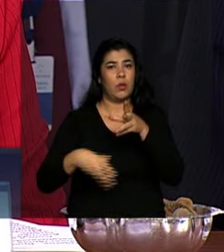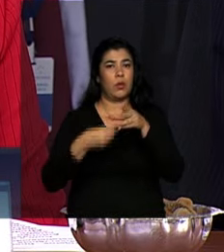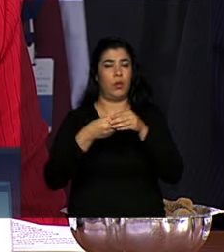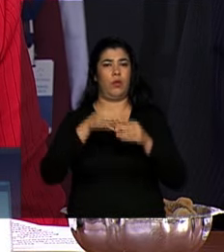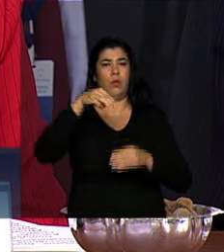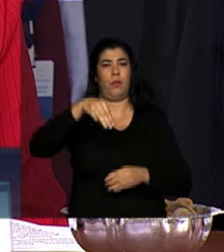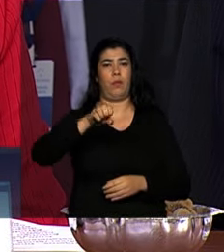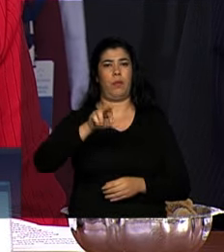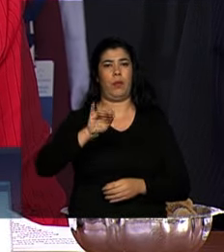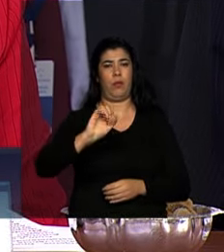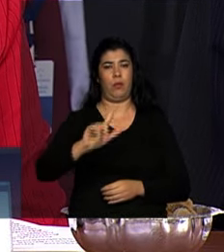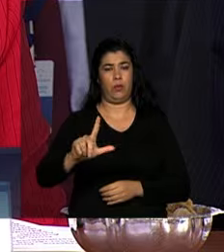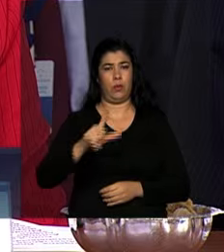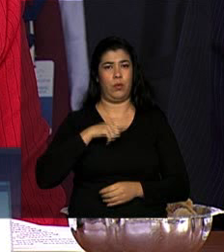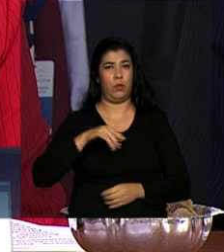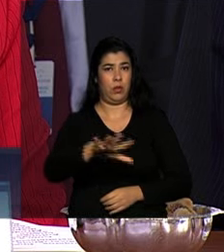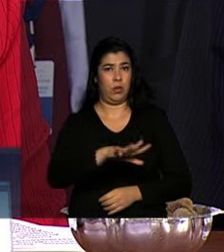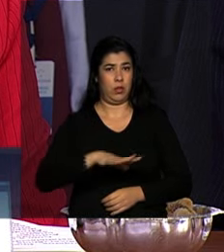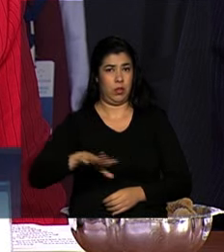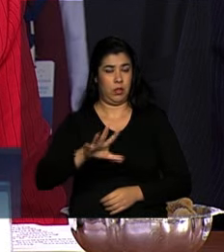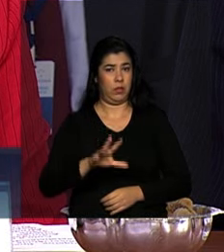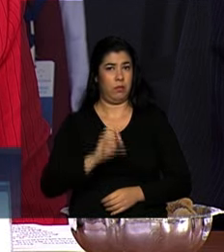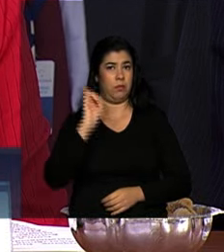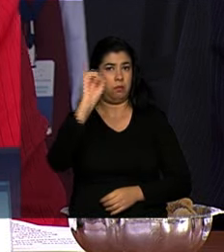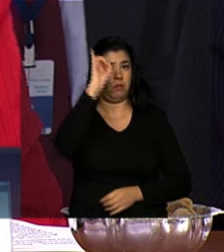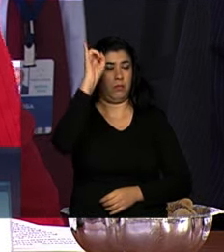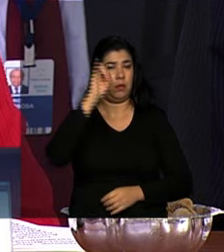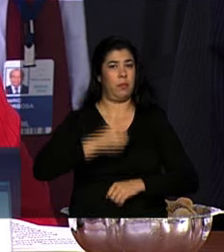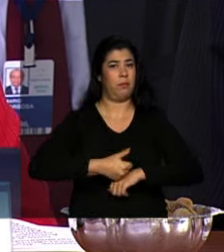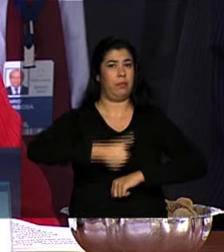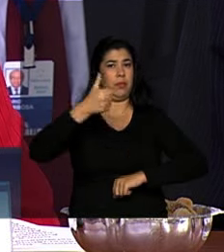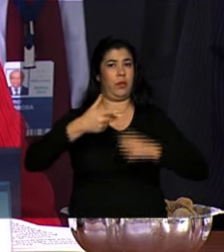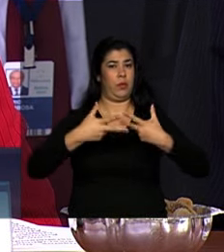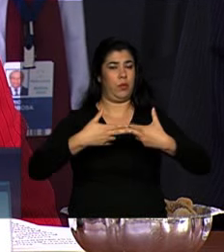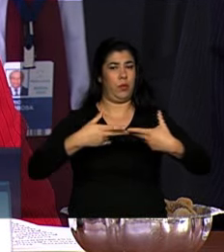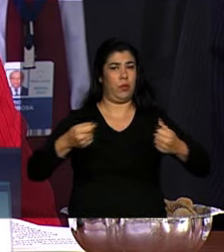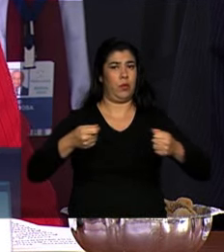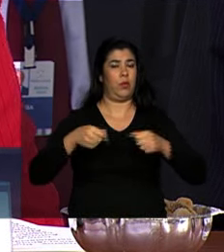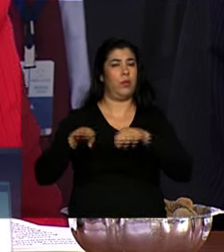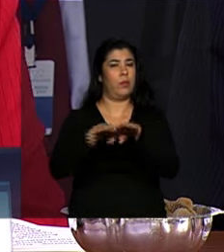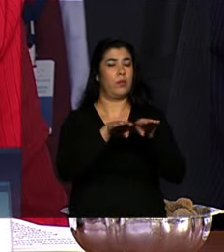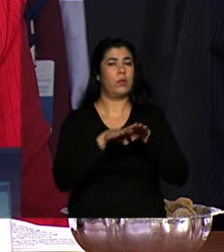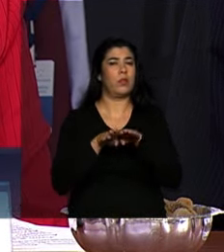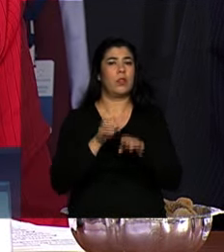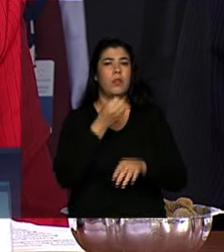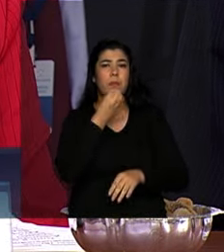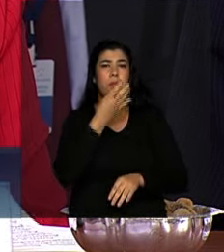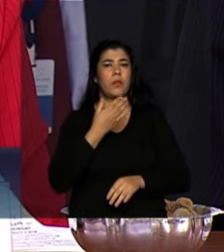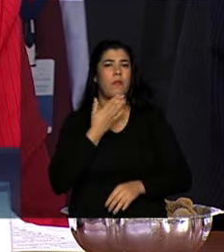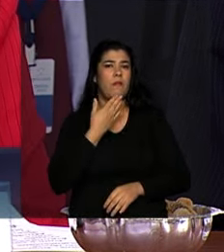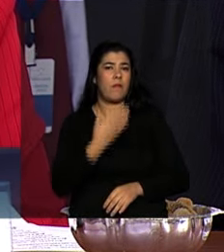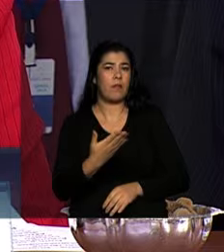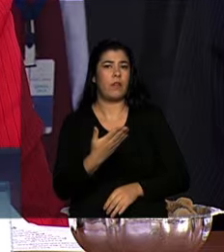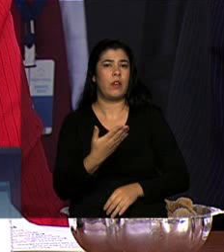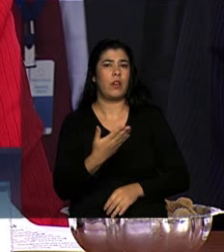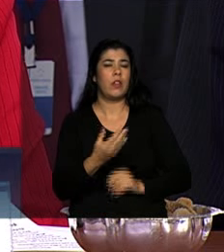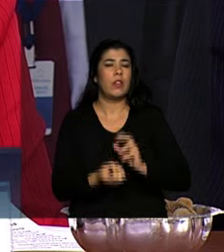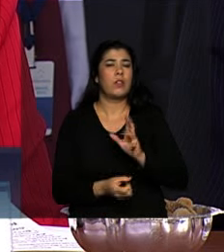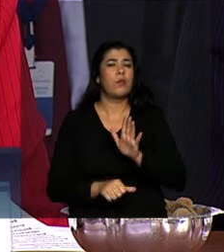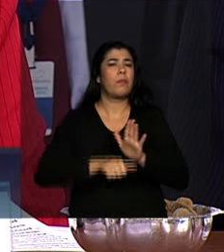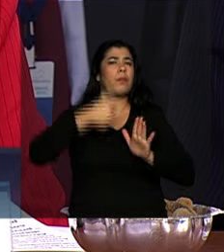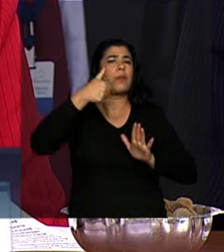espaços privilegiados para formular políticas comuns em benefício de nossos povos